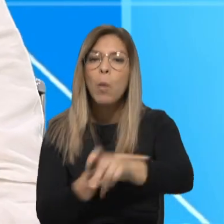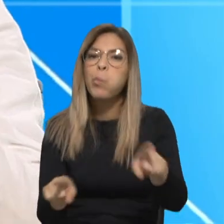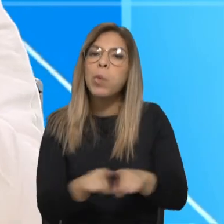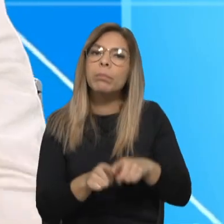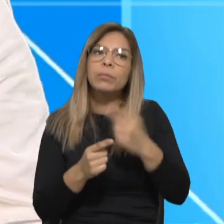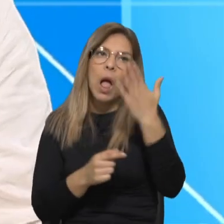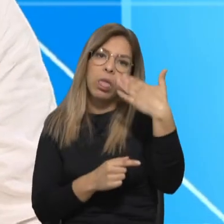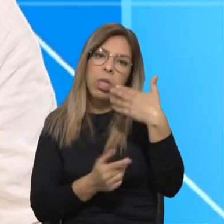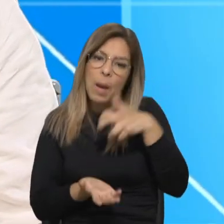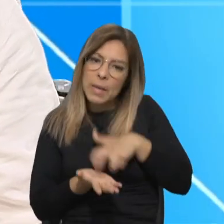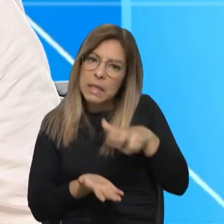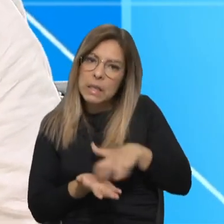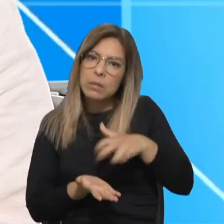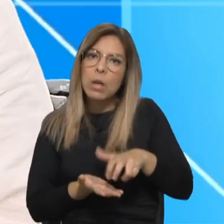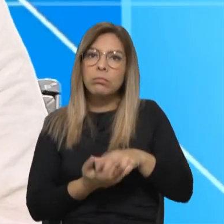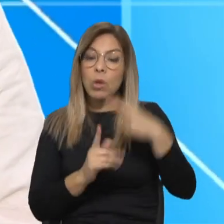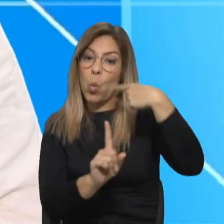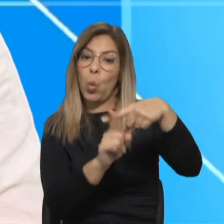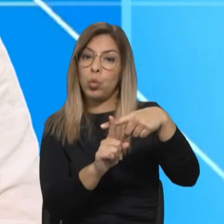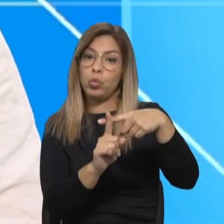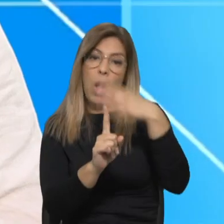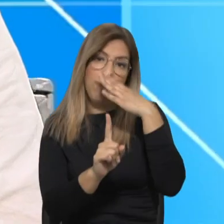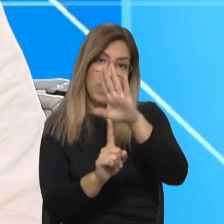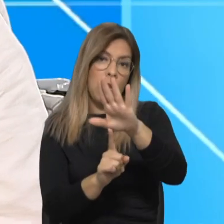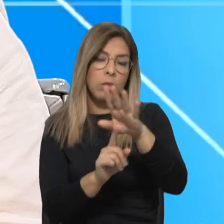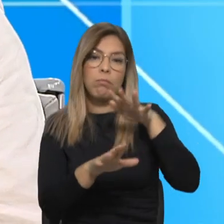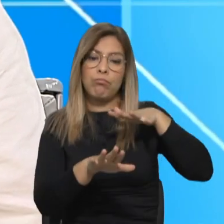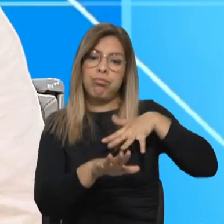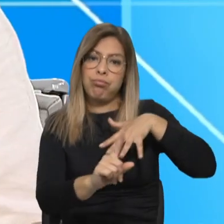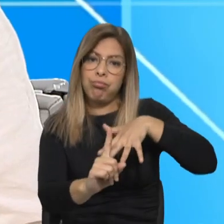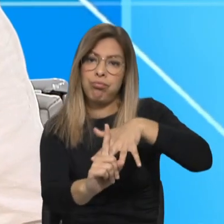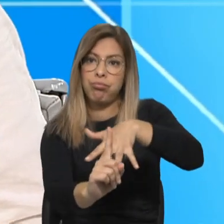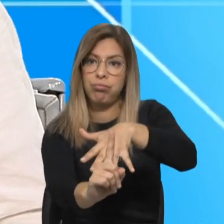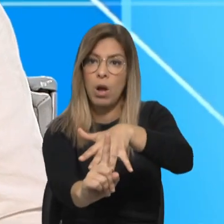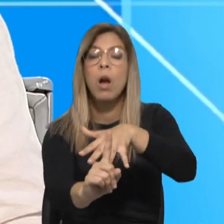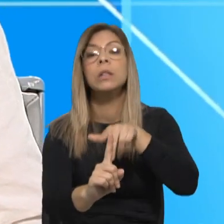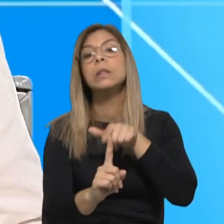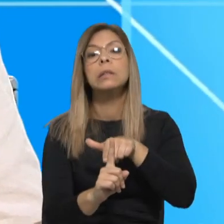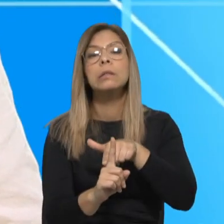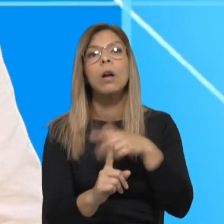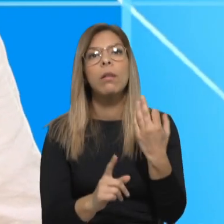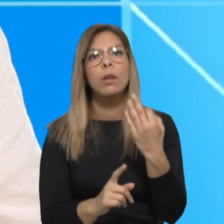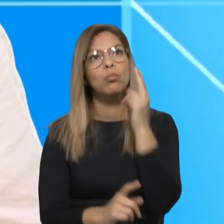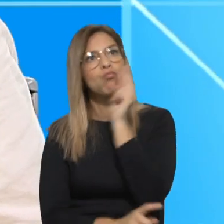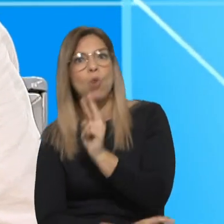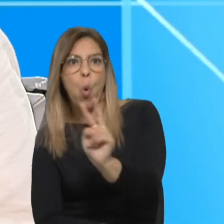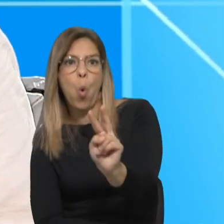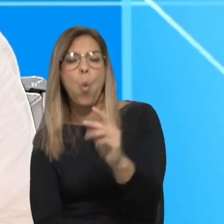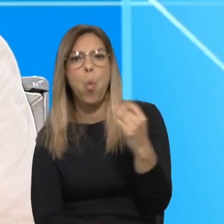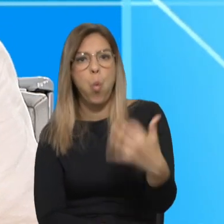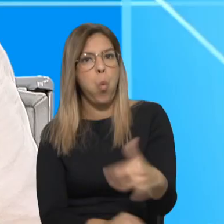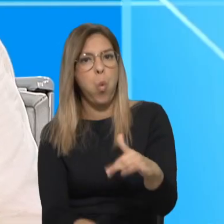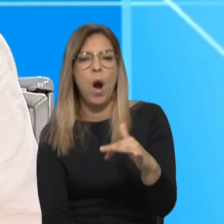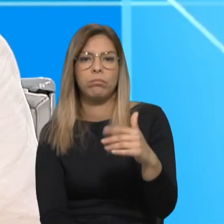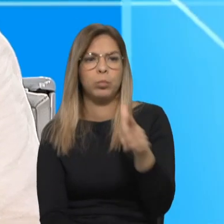pequena peregrinação presidida pela cruz, o que é sempre muito significativo, para quem o vive é sempre uma experiência